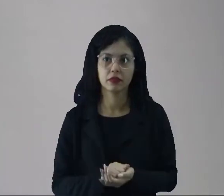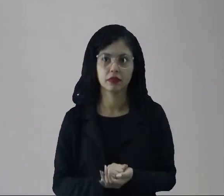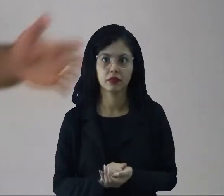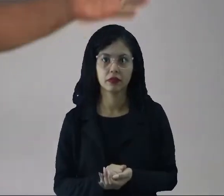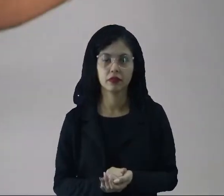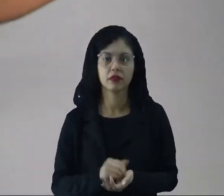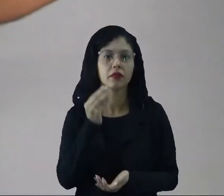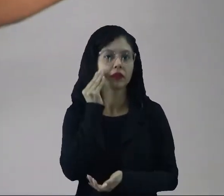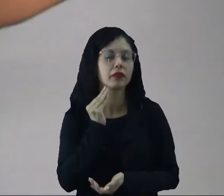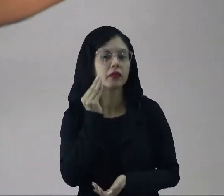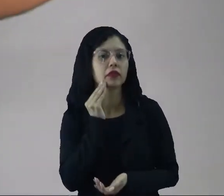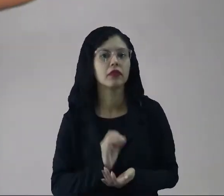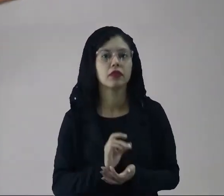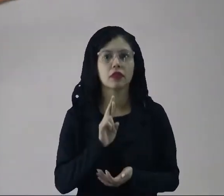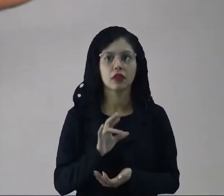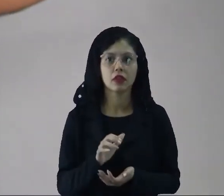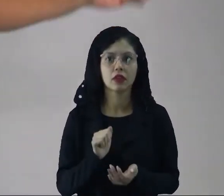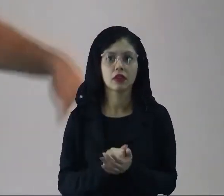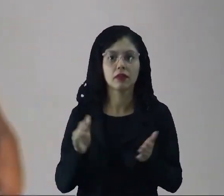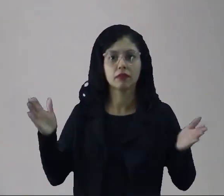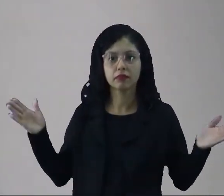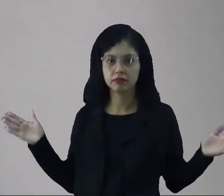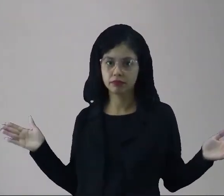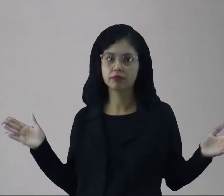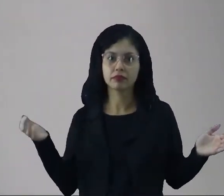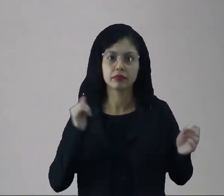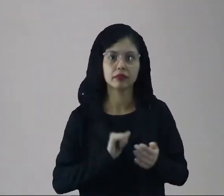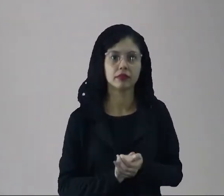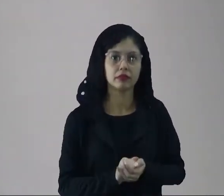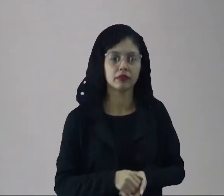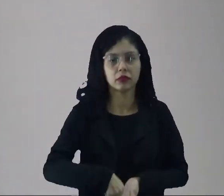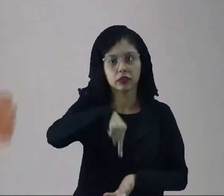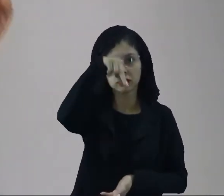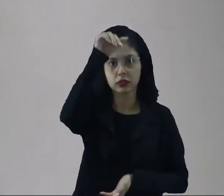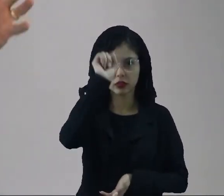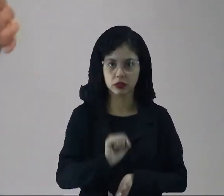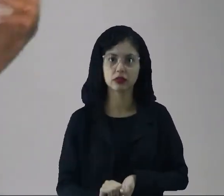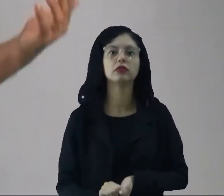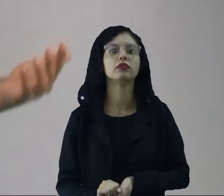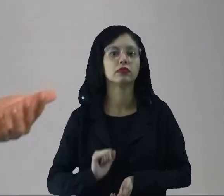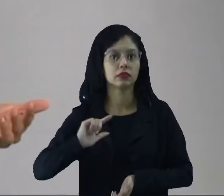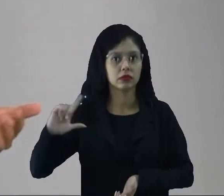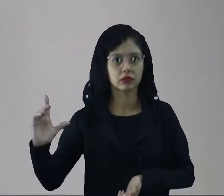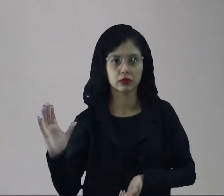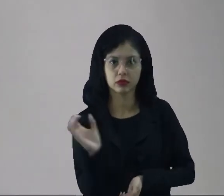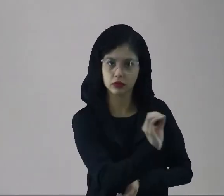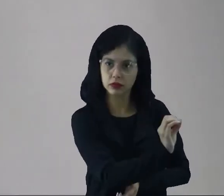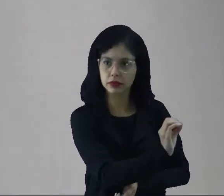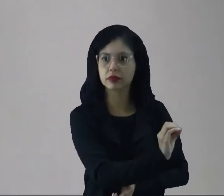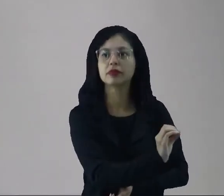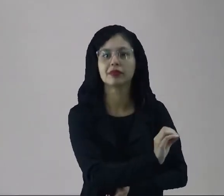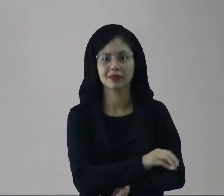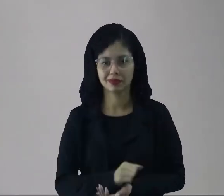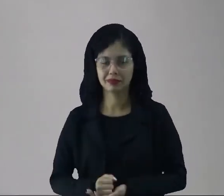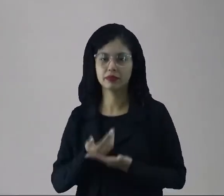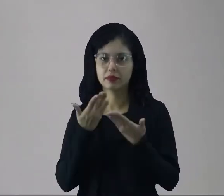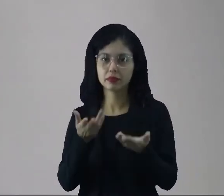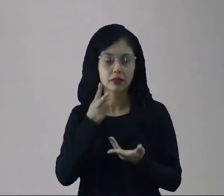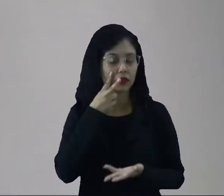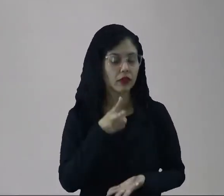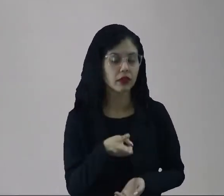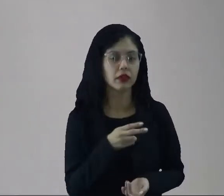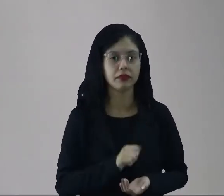um teste de orientação. Abra os braços, para cá é o norte, para trás é o sul e daí por diante. E vejam